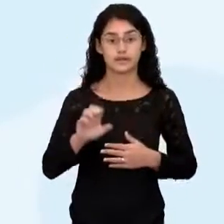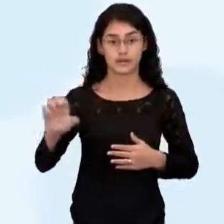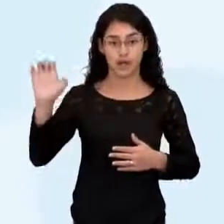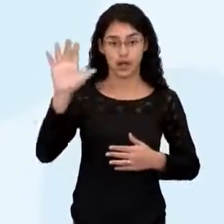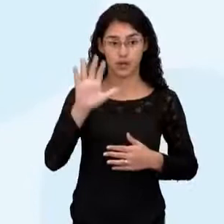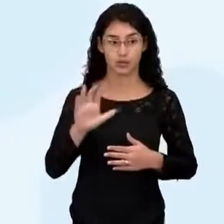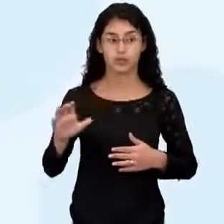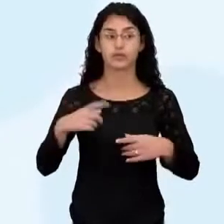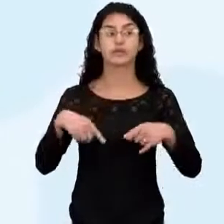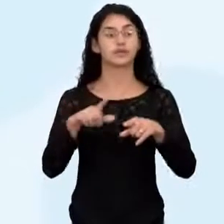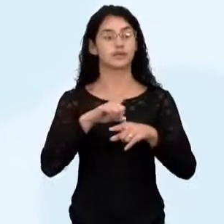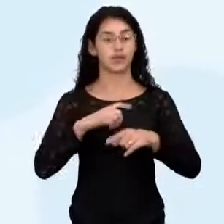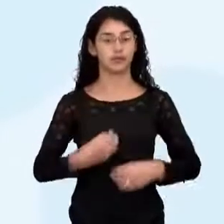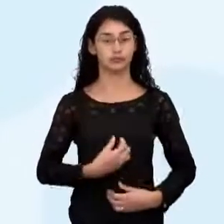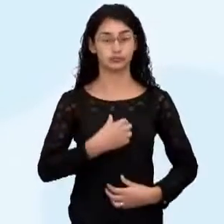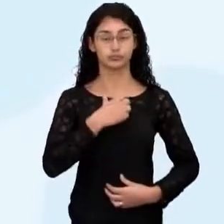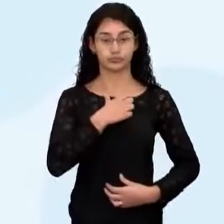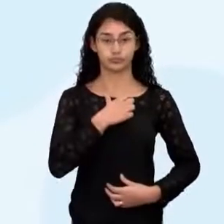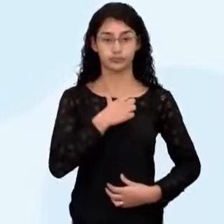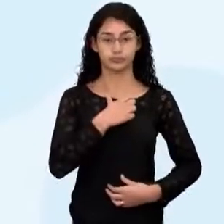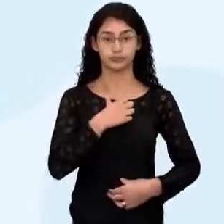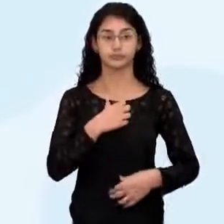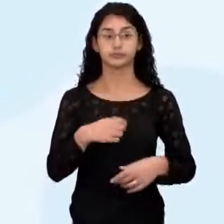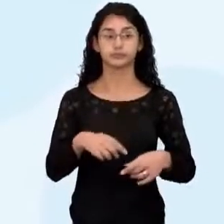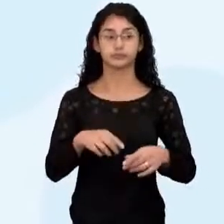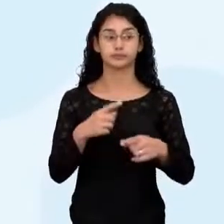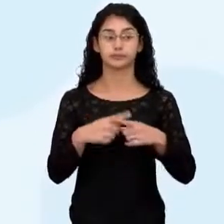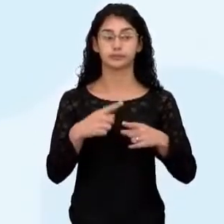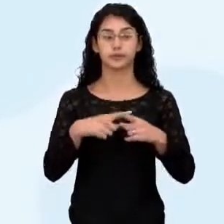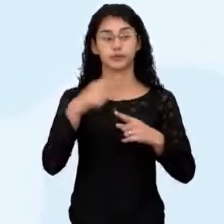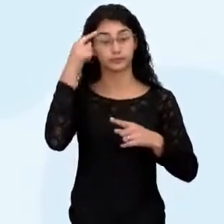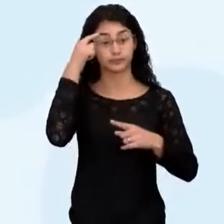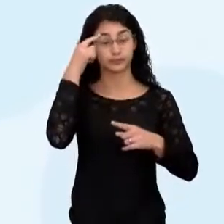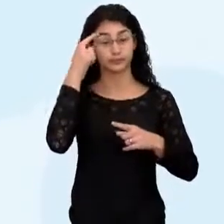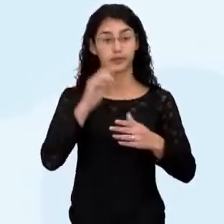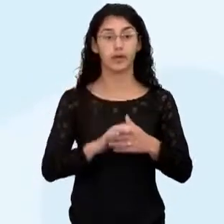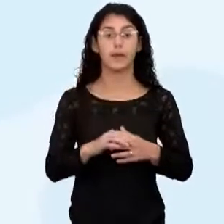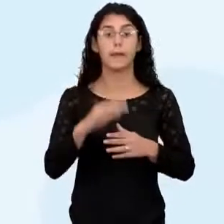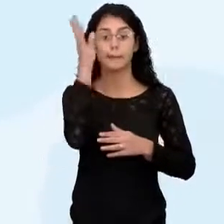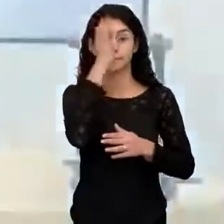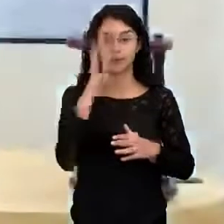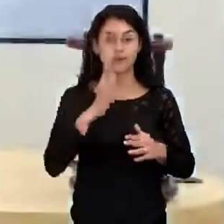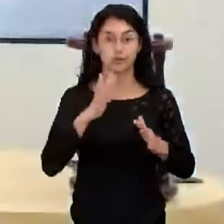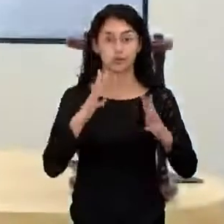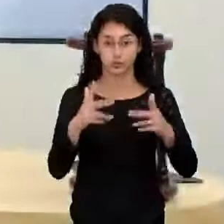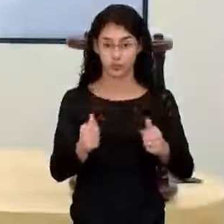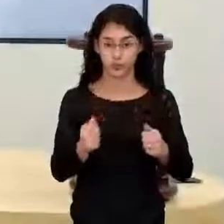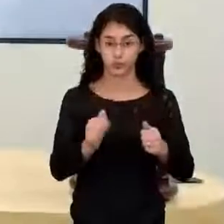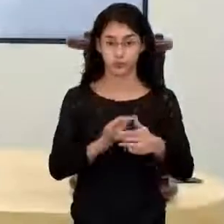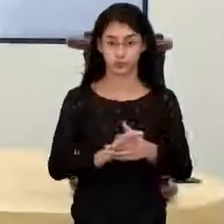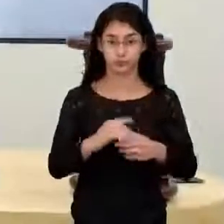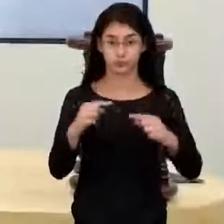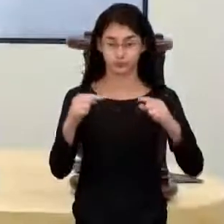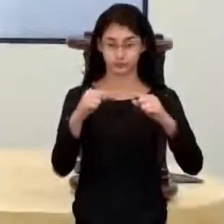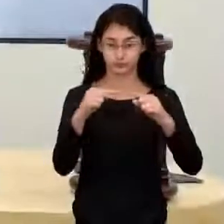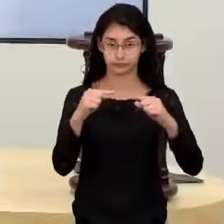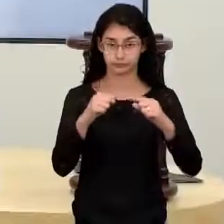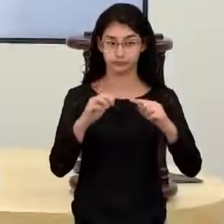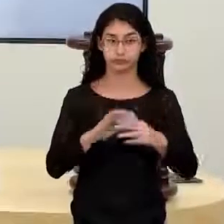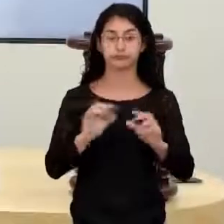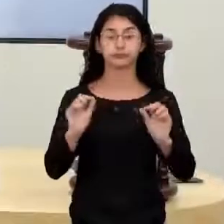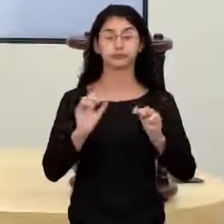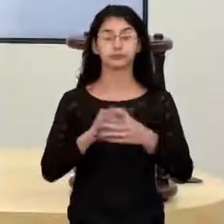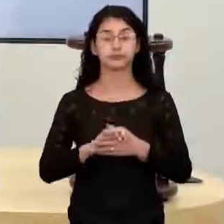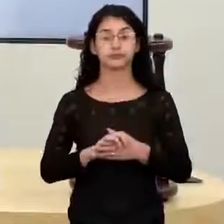temos um poder executivo nos estados, né? Porque assim, ó, se a gente pensar no Brasil todo, pensar no Brasil,